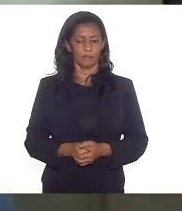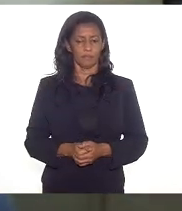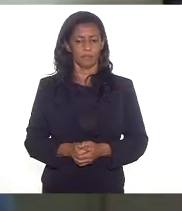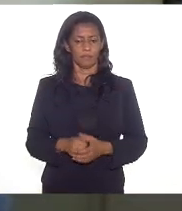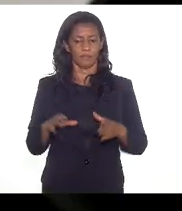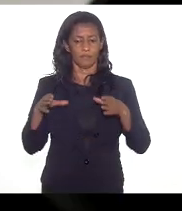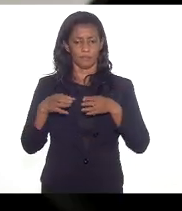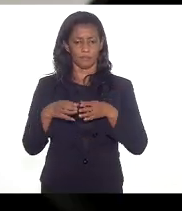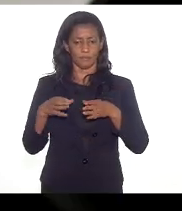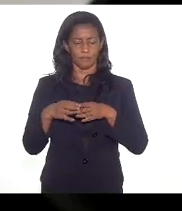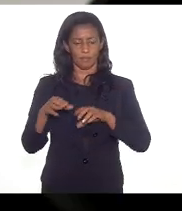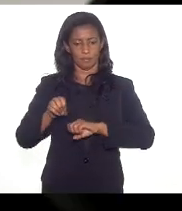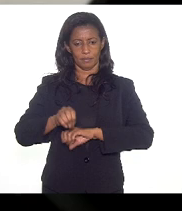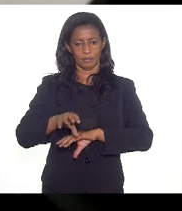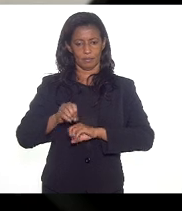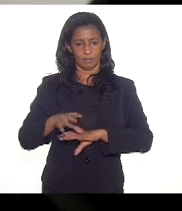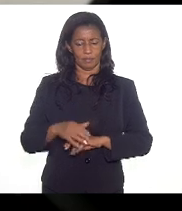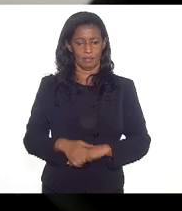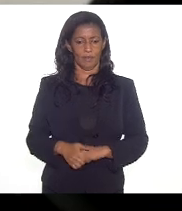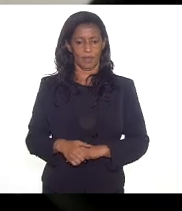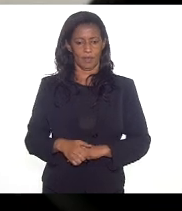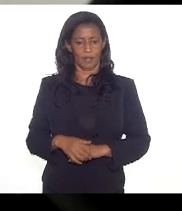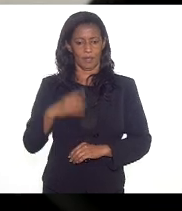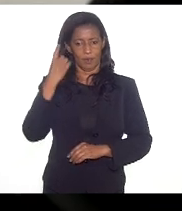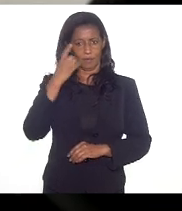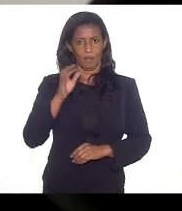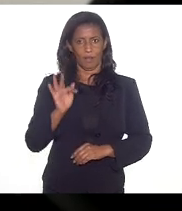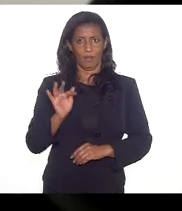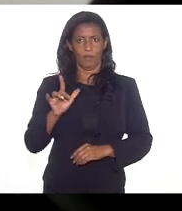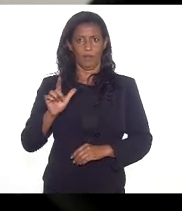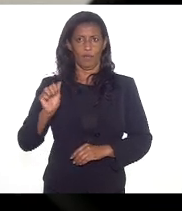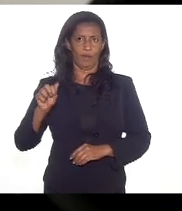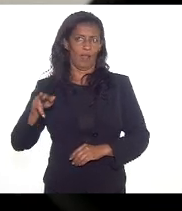Pela Comissão de Educação, deputado Flávio Serafim.